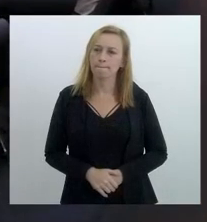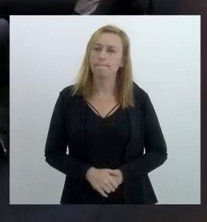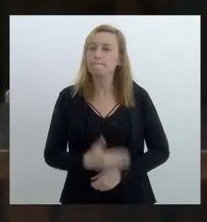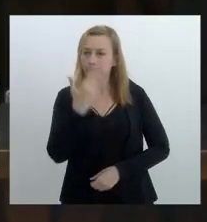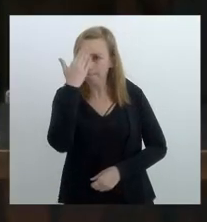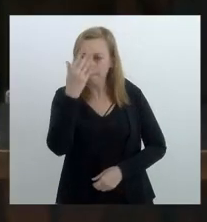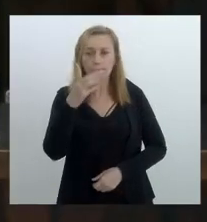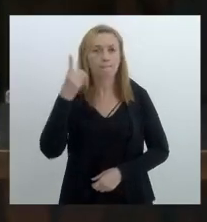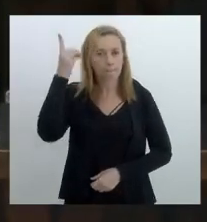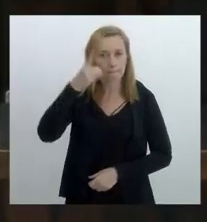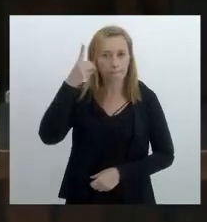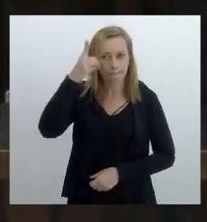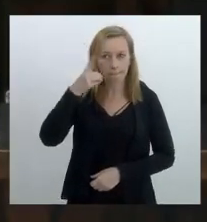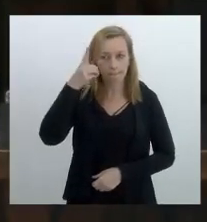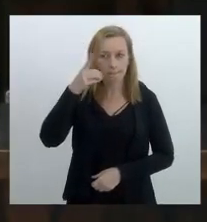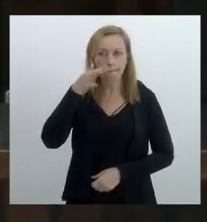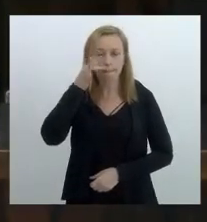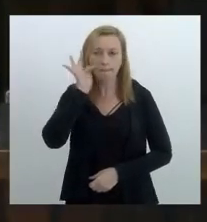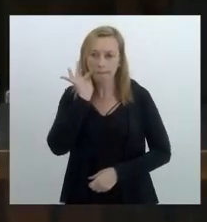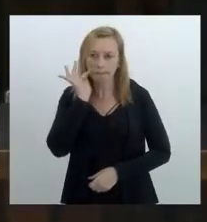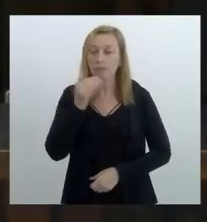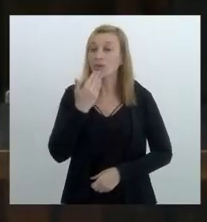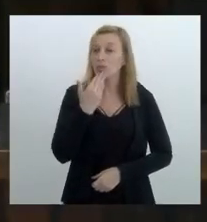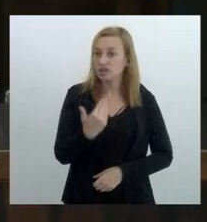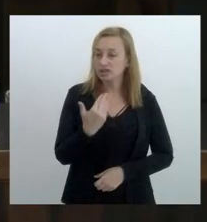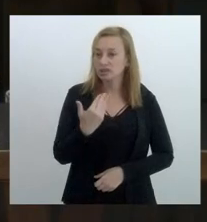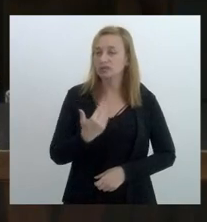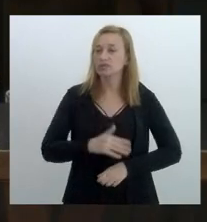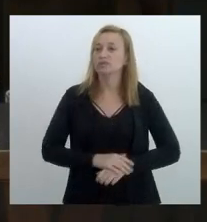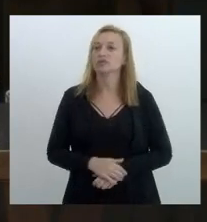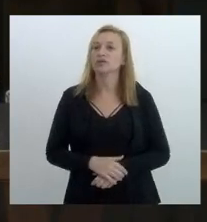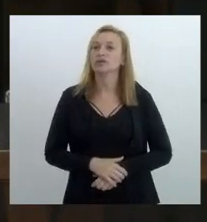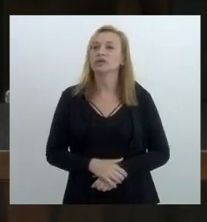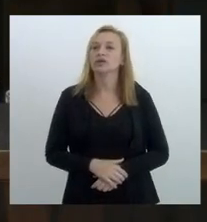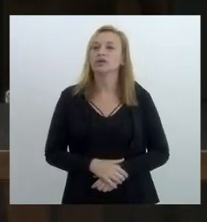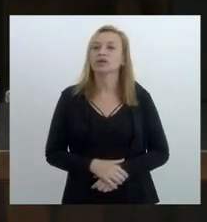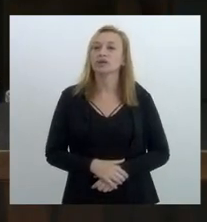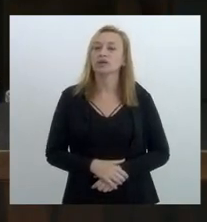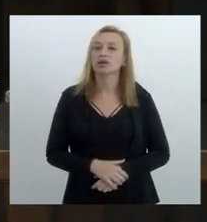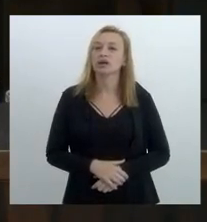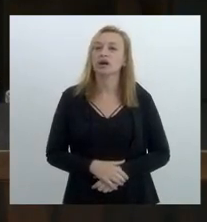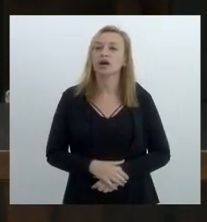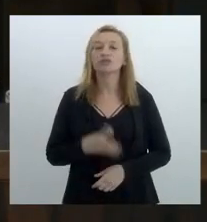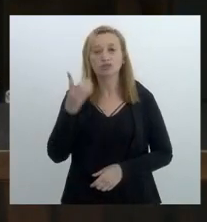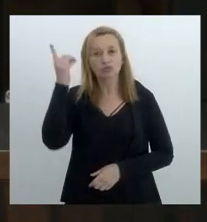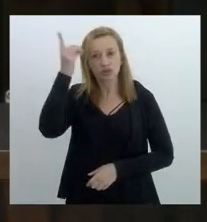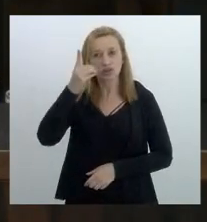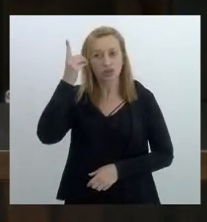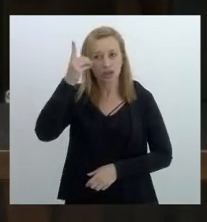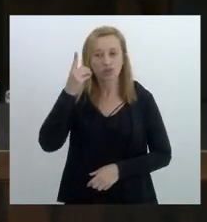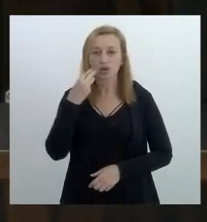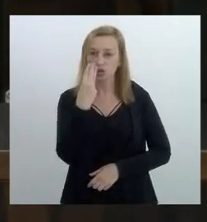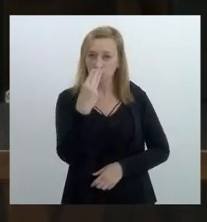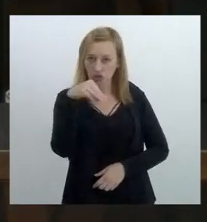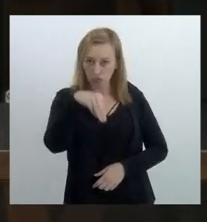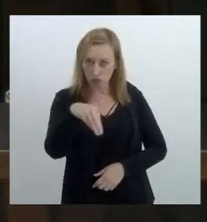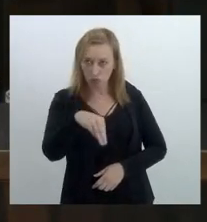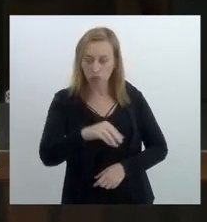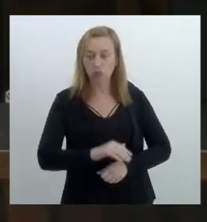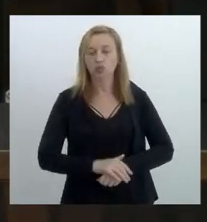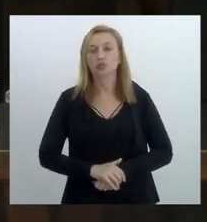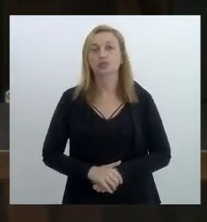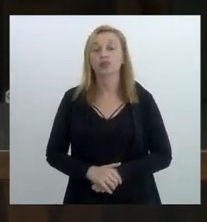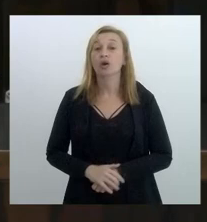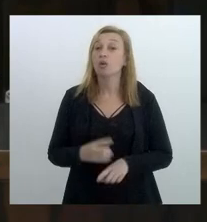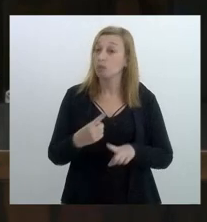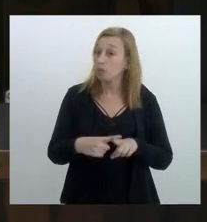Obrigado, deputado Serafini. Eu vou pedir a colaboração dos senhores deputados nos 3 minutos,